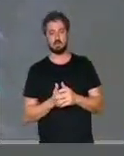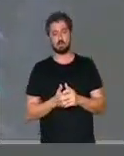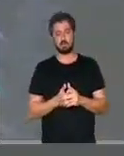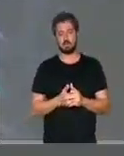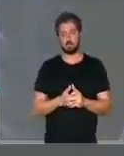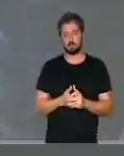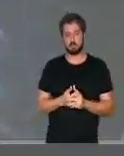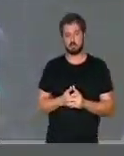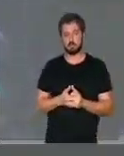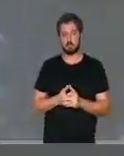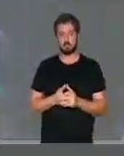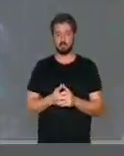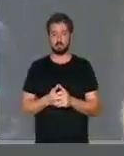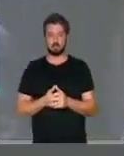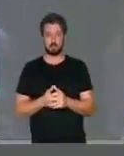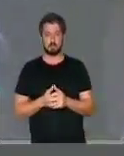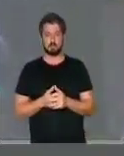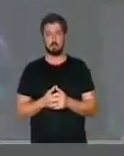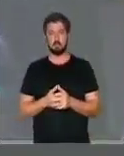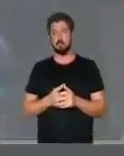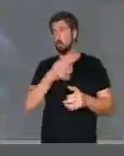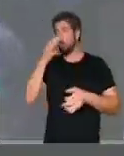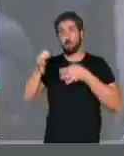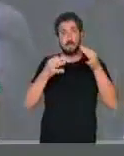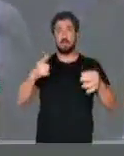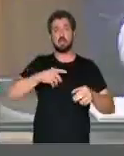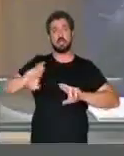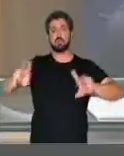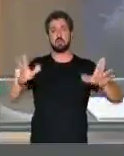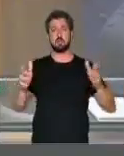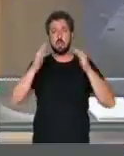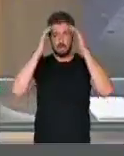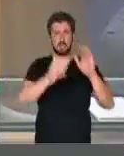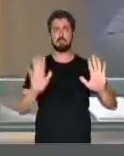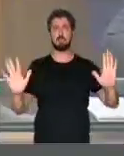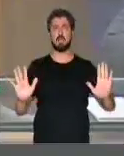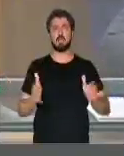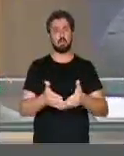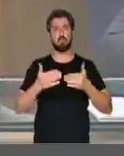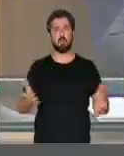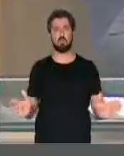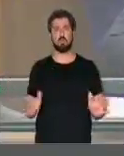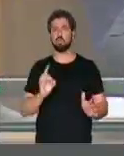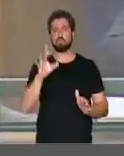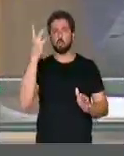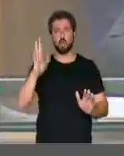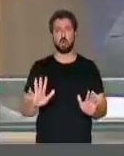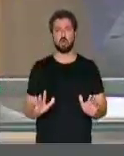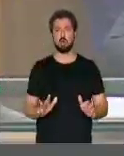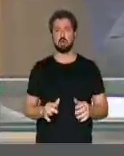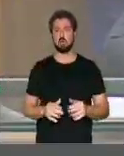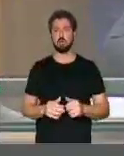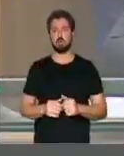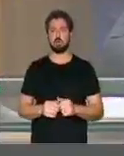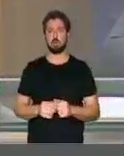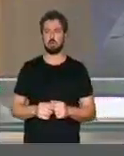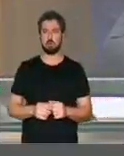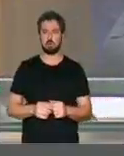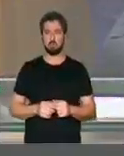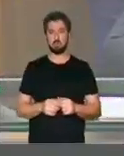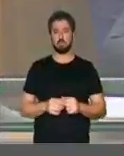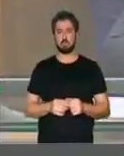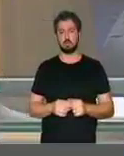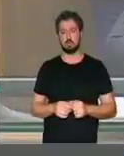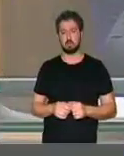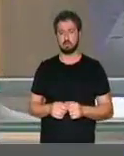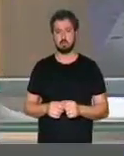Deixa ele falar, deputado, por favor. Cada um tem direito de ter uma opinião aqui. Só precisa respeitar o colega, apenas isso. Não. Bom, quem usa